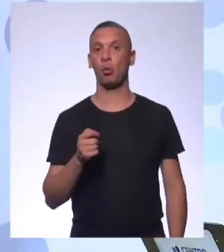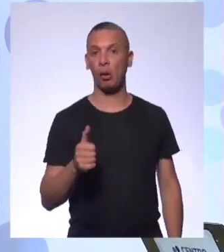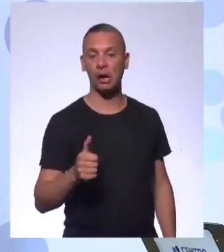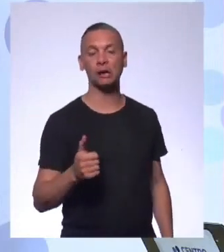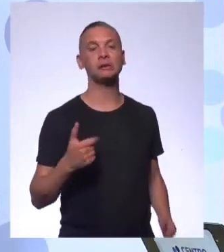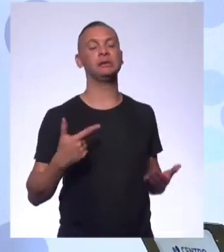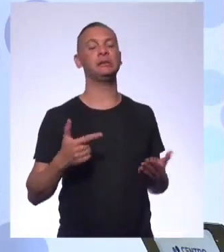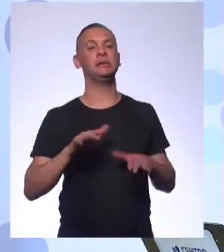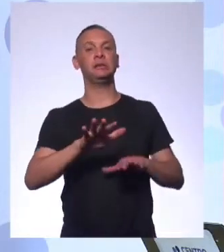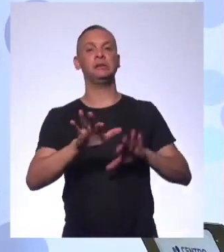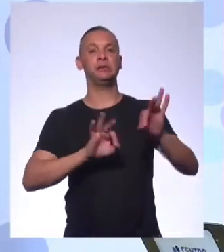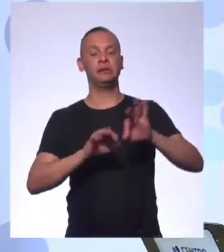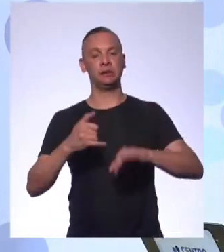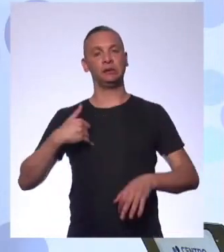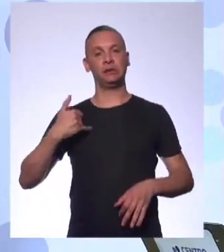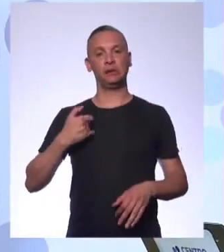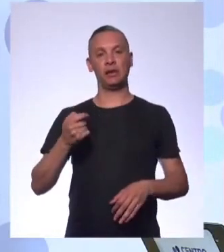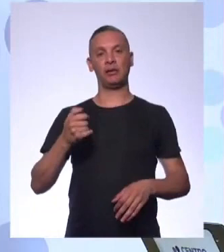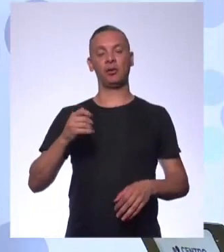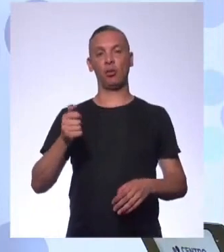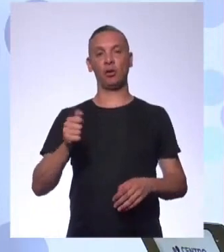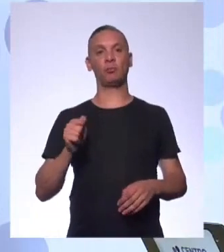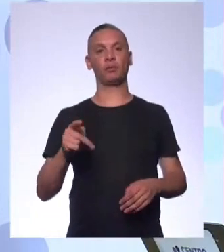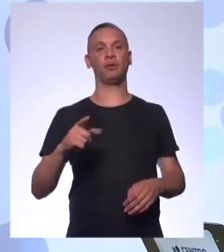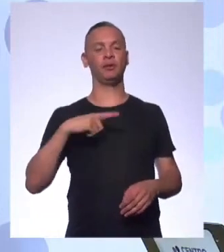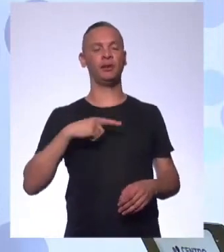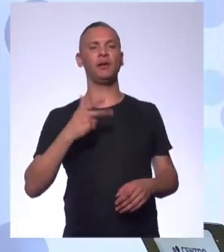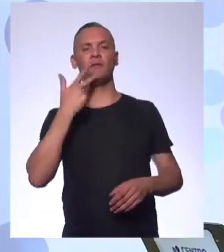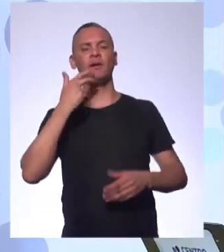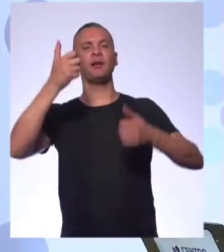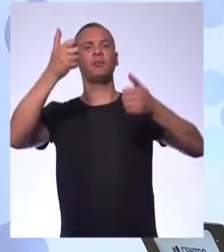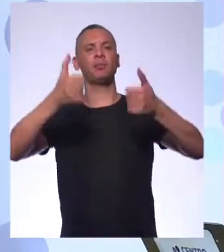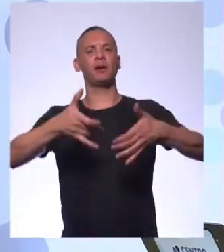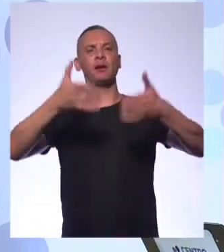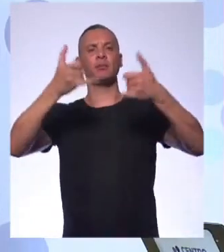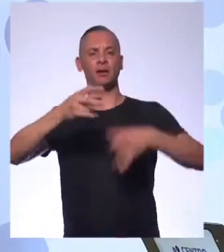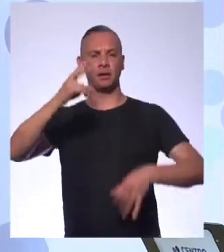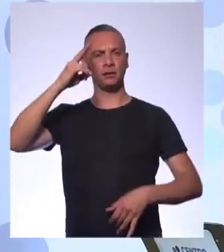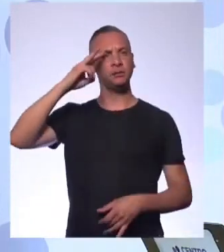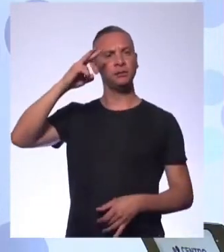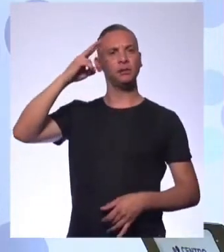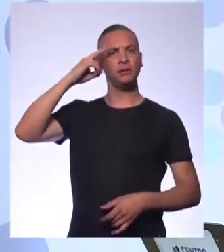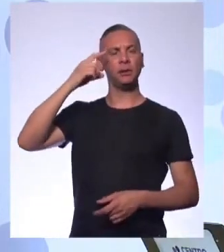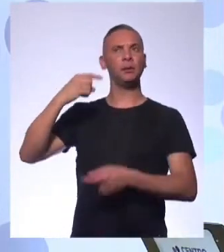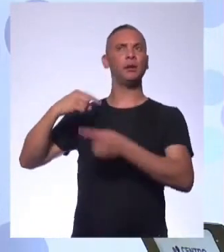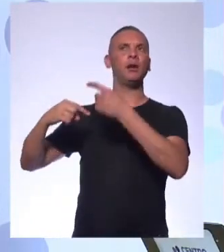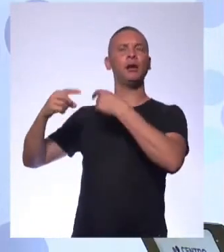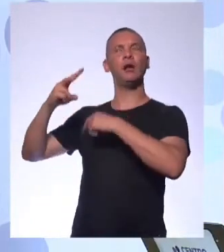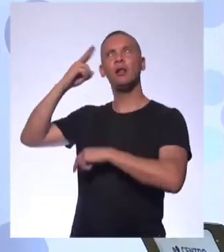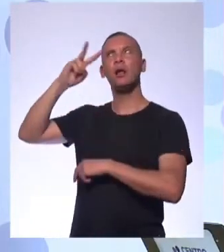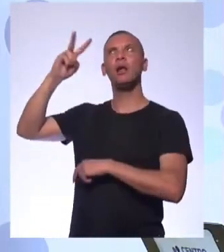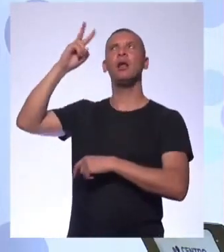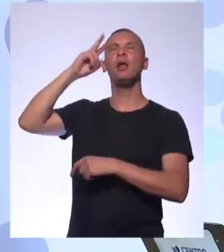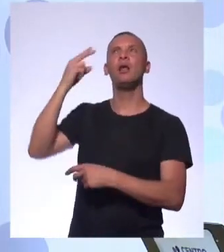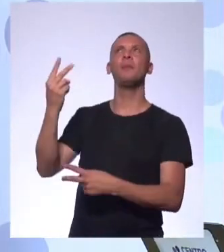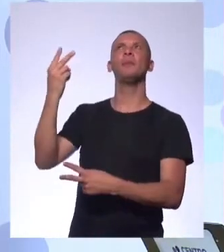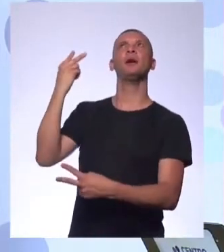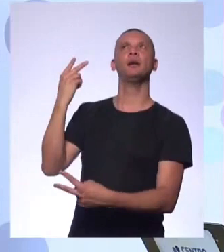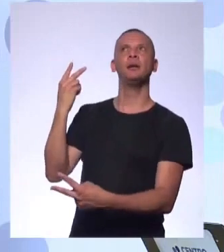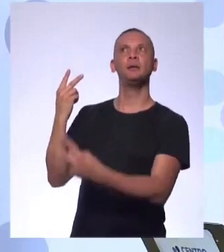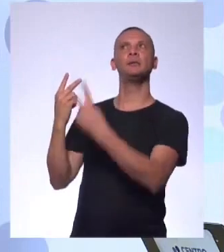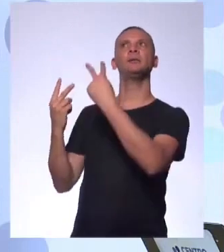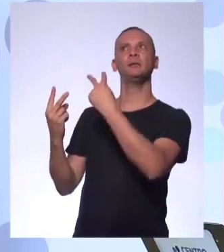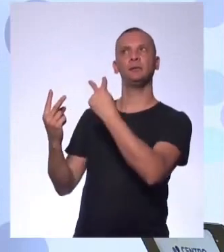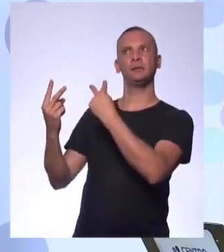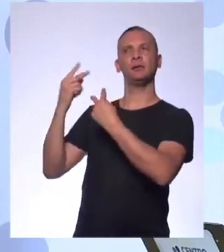lá com a idade de aposentado, ele conta a história para o amigo dele, aí tem um flashback, né? Narrando